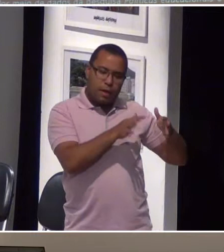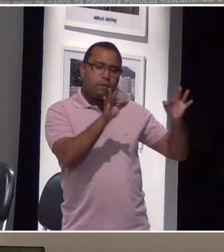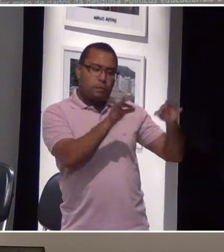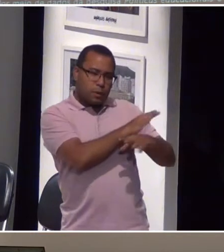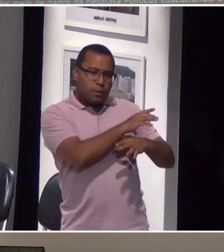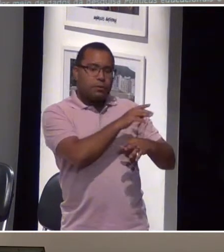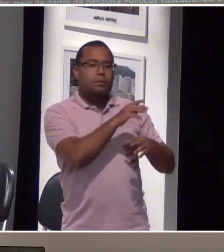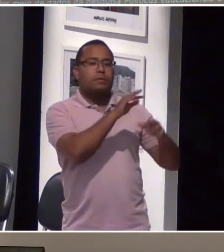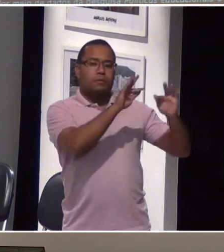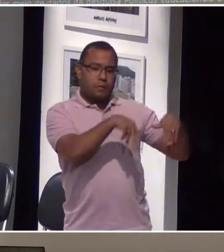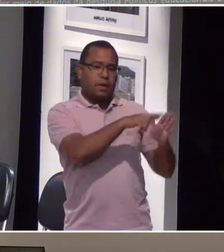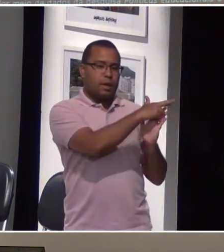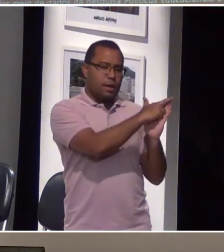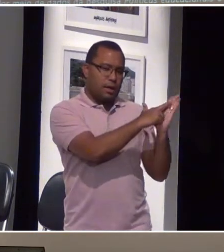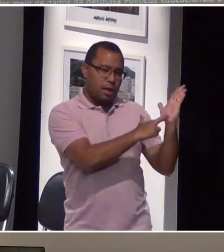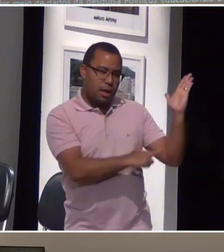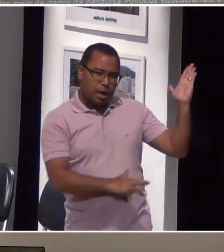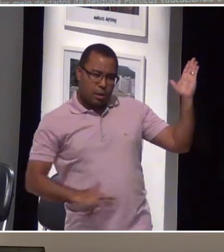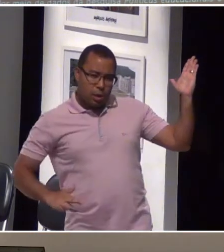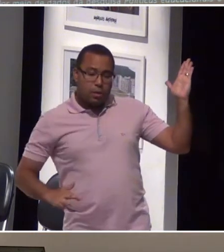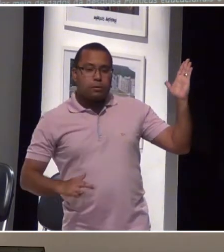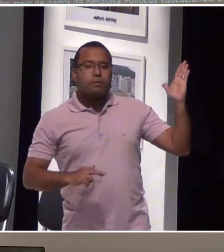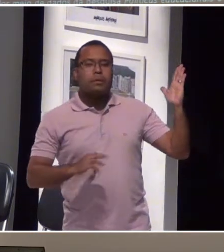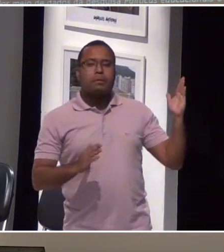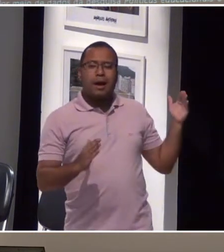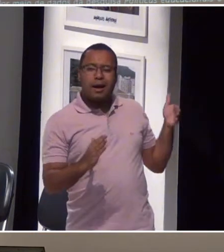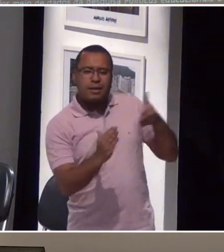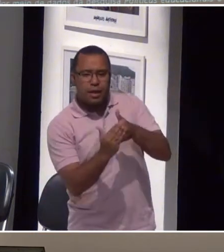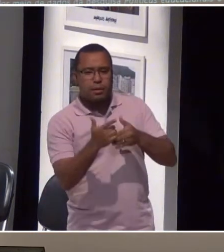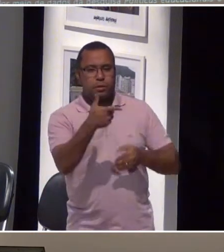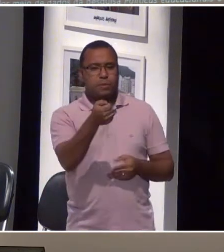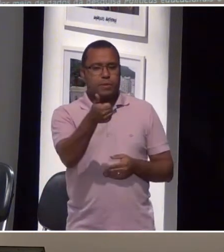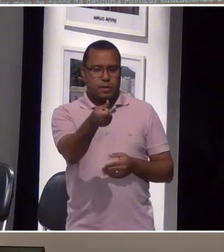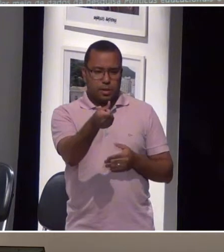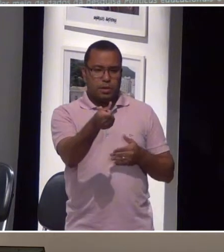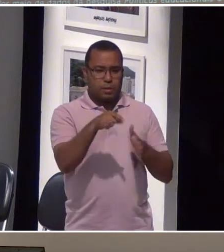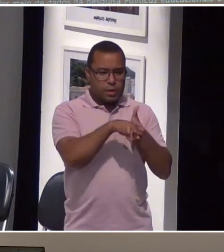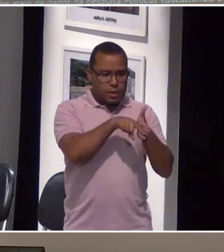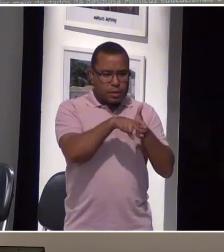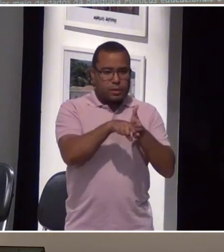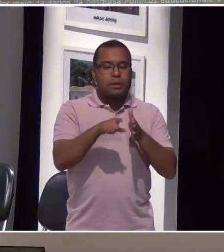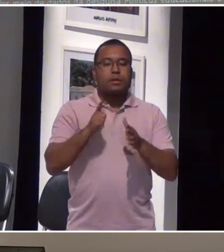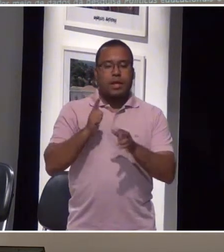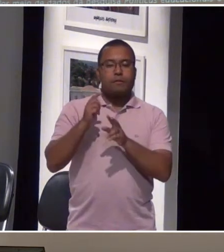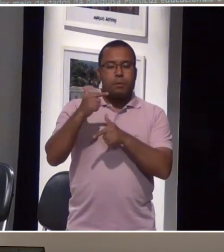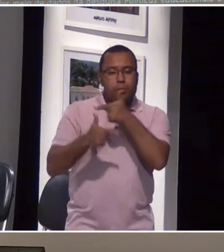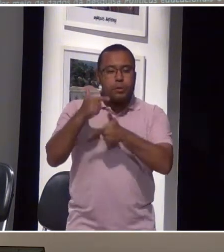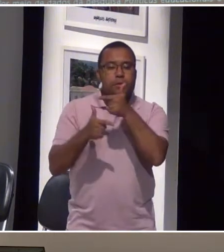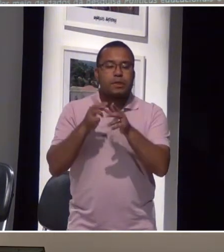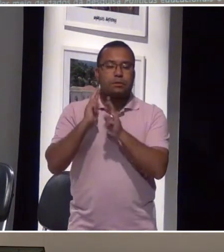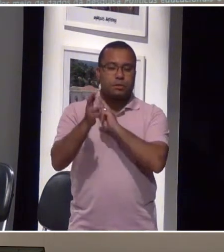tempo. No ano passado, nós terminamos os relatórios, mas ela foi até 2016 com produção de dados,